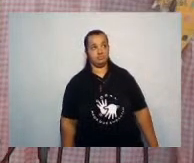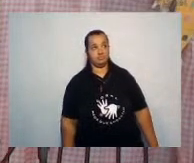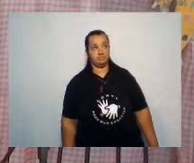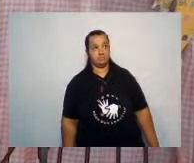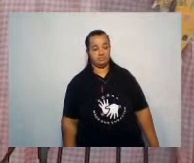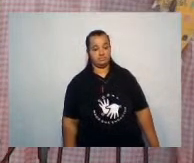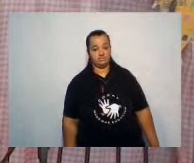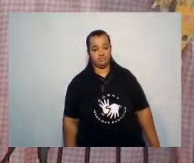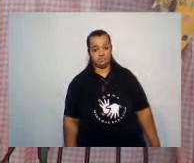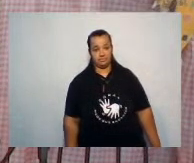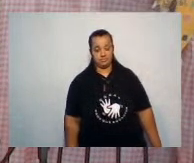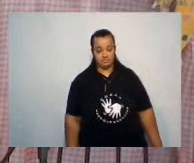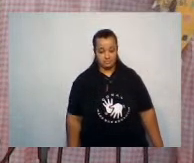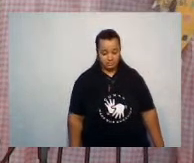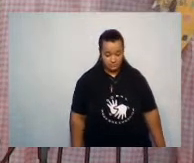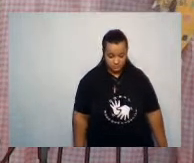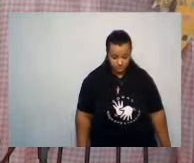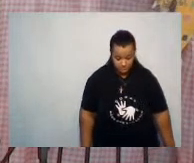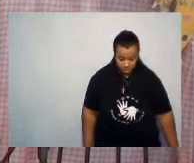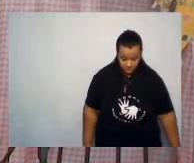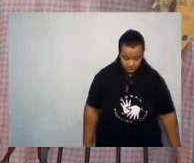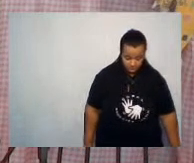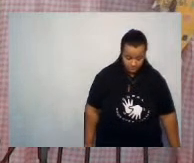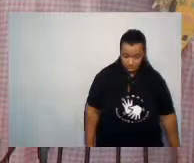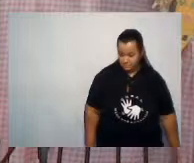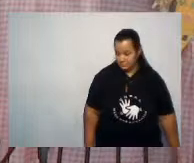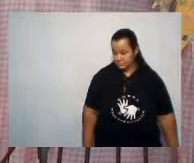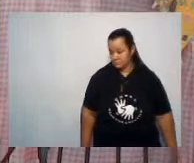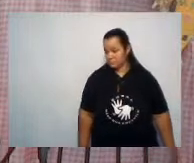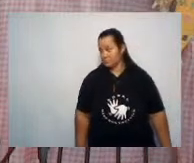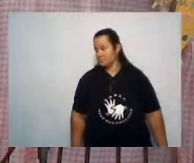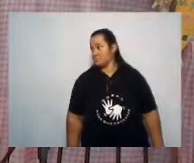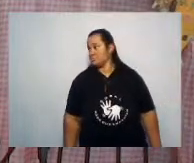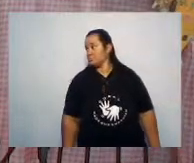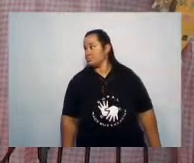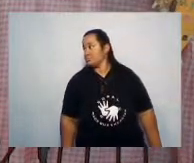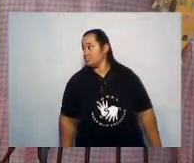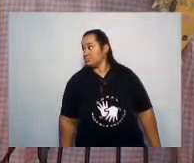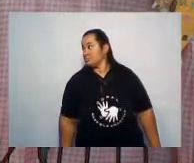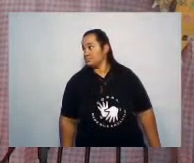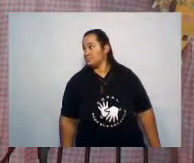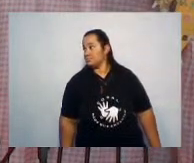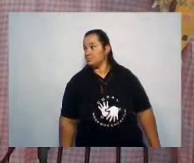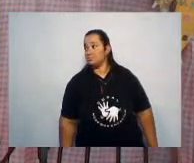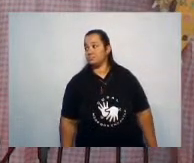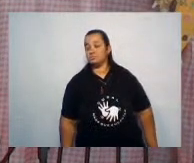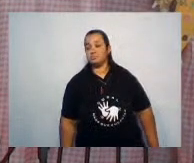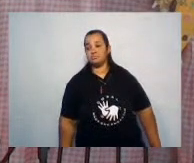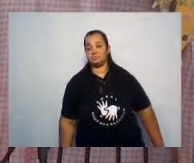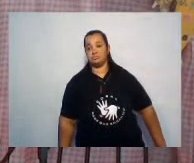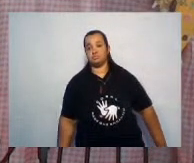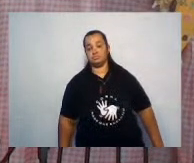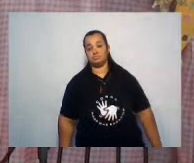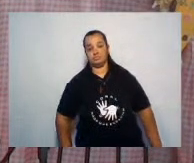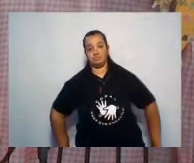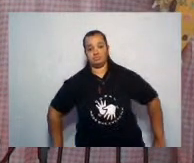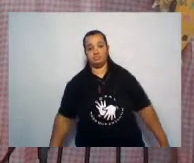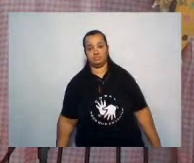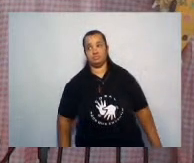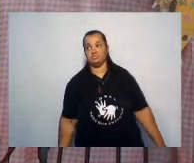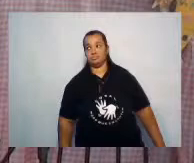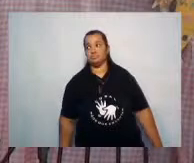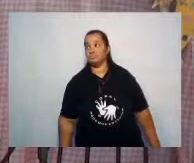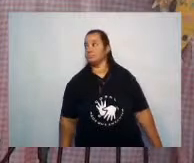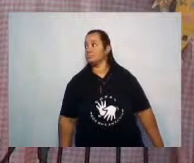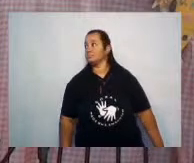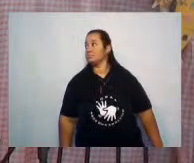mescla bastante, né, as canções do nosso show, né? Então a gente está trazendo um pouquinho de tudo para que vocês apreciem,